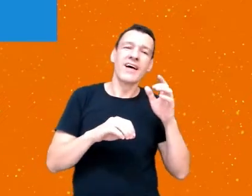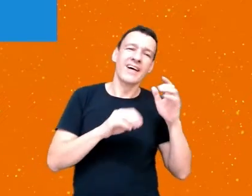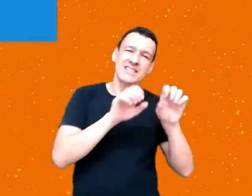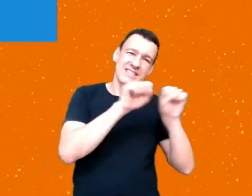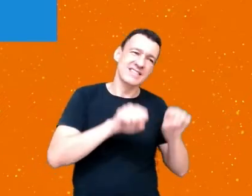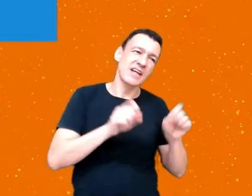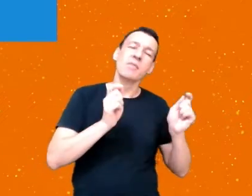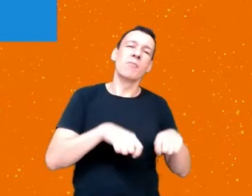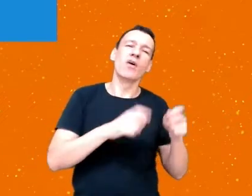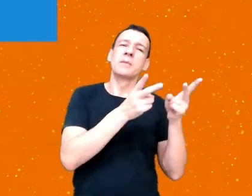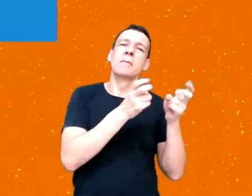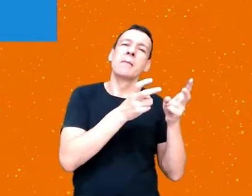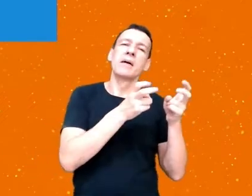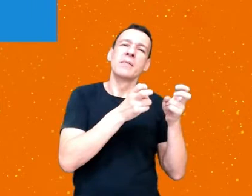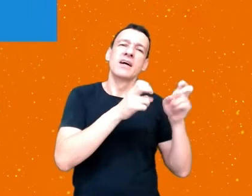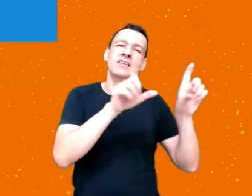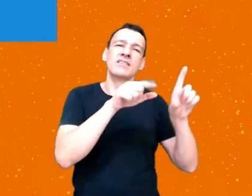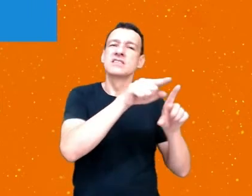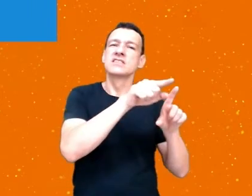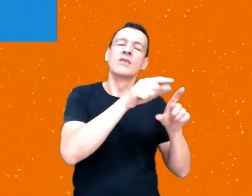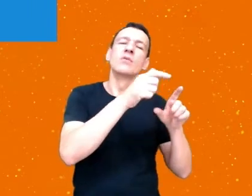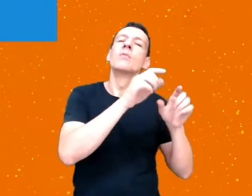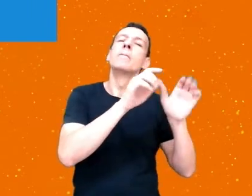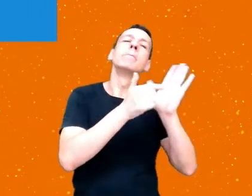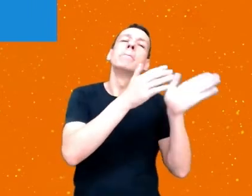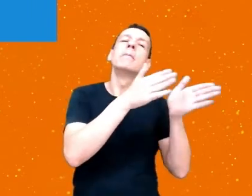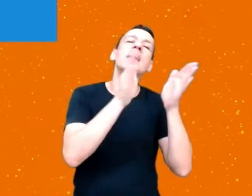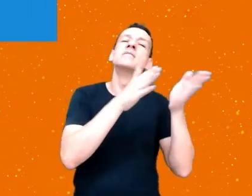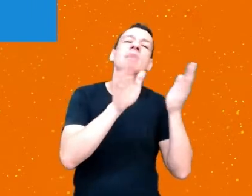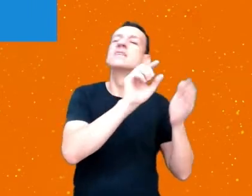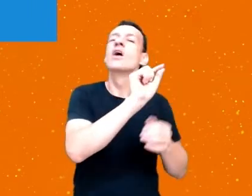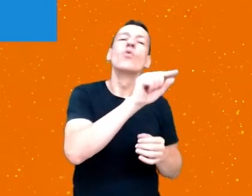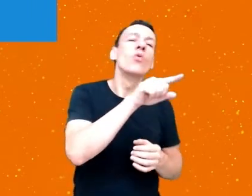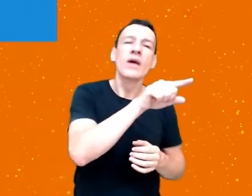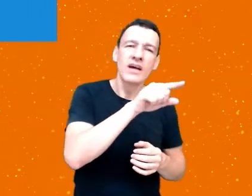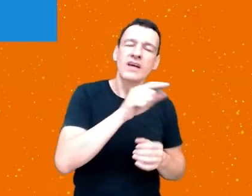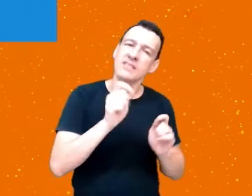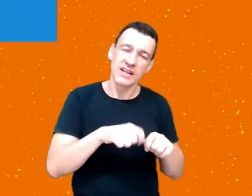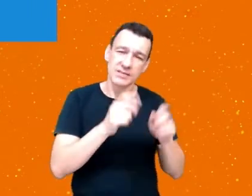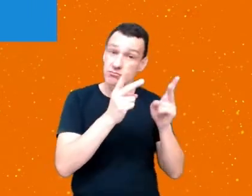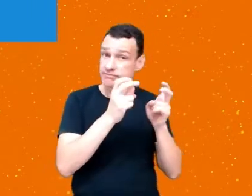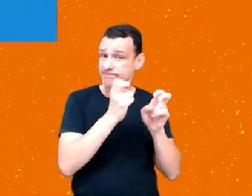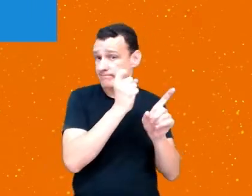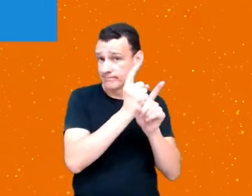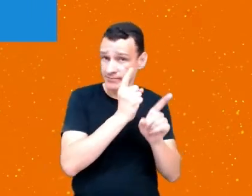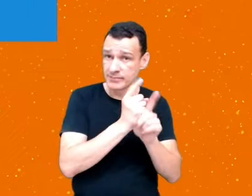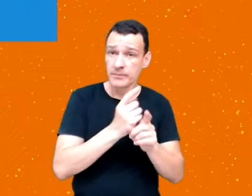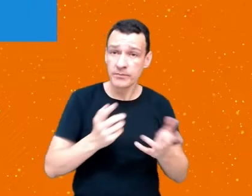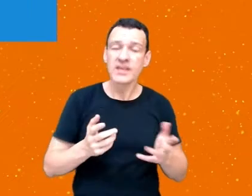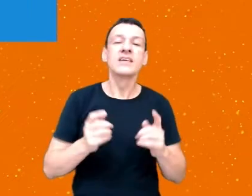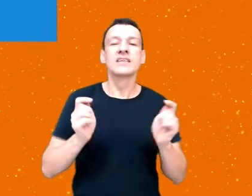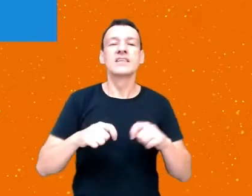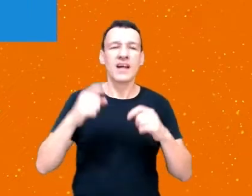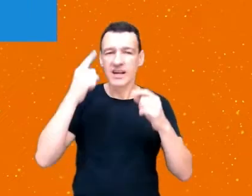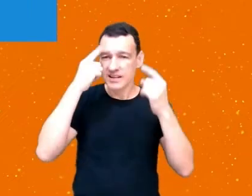daquele dispositivo especificamente aí você pode criar vários tipos de gráfico né interativos e é para